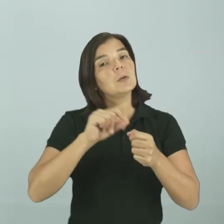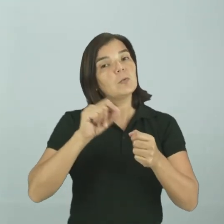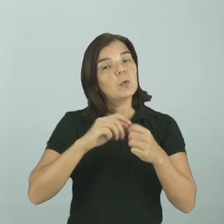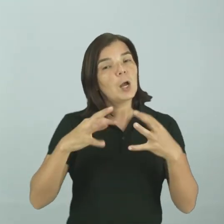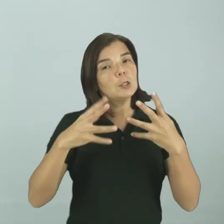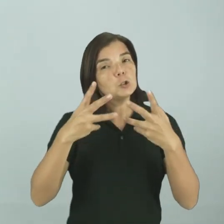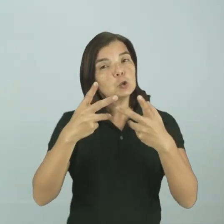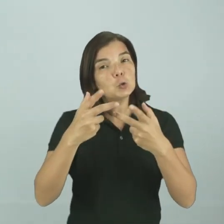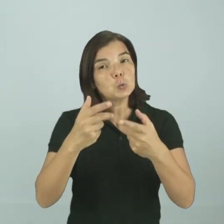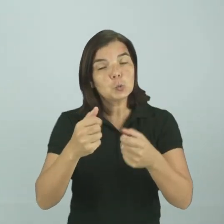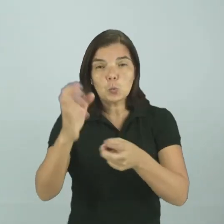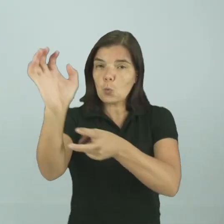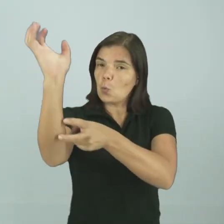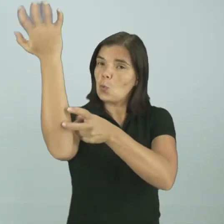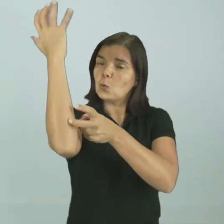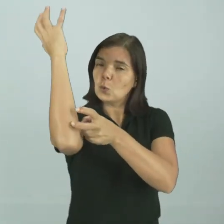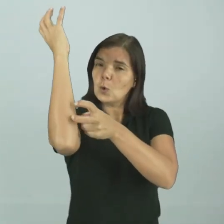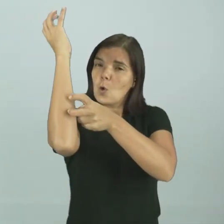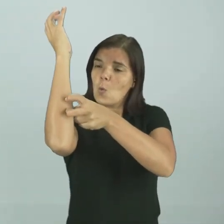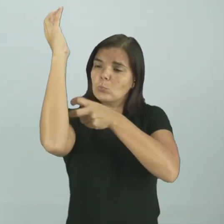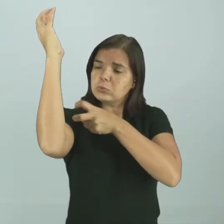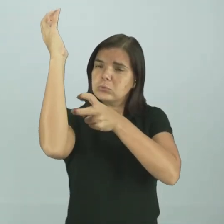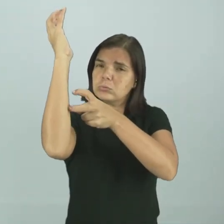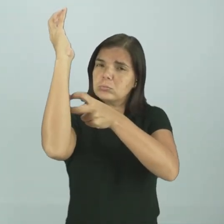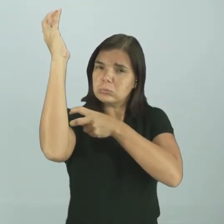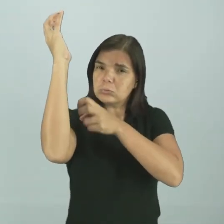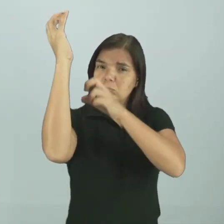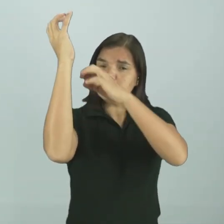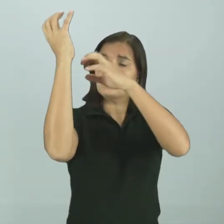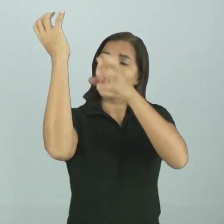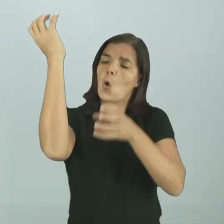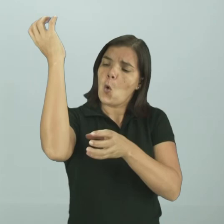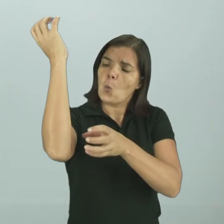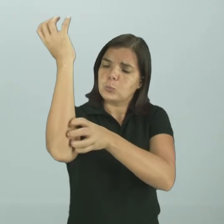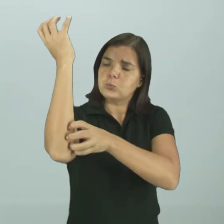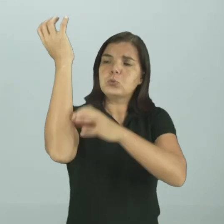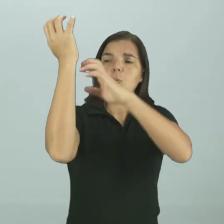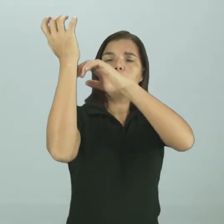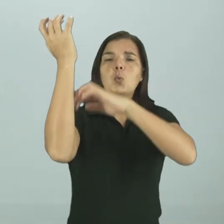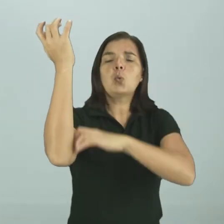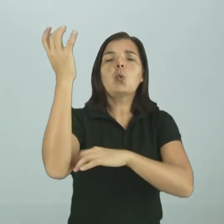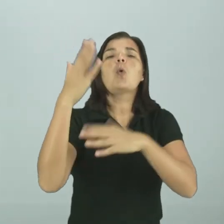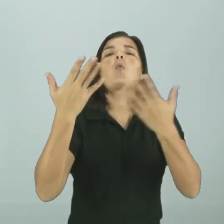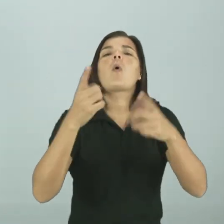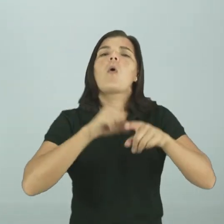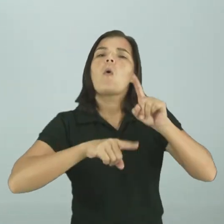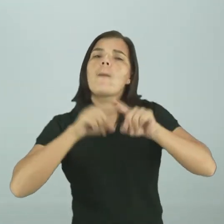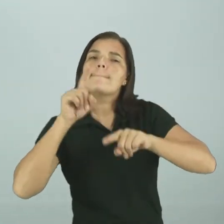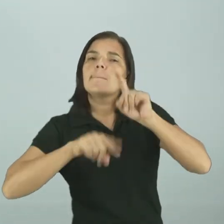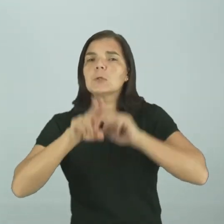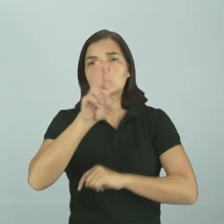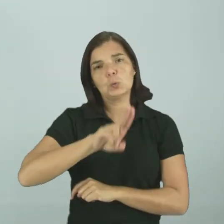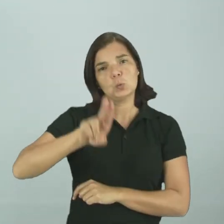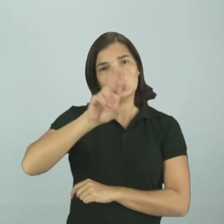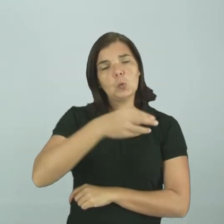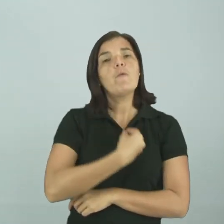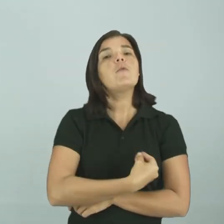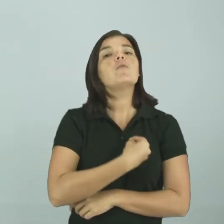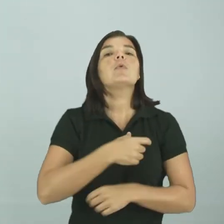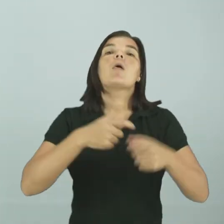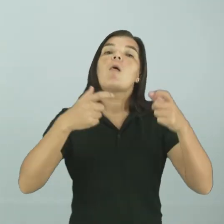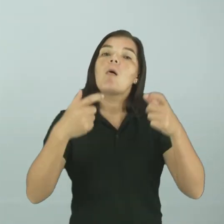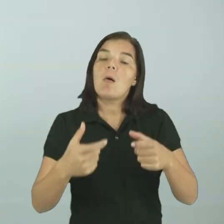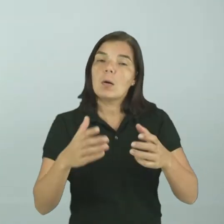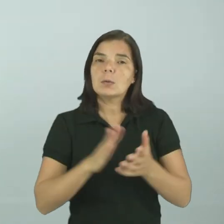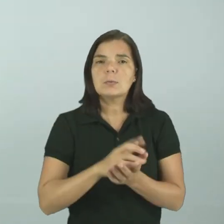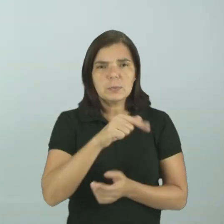Quem tira esse látex? Que instrumentos eles usam? Onde eles viviam? Onde